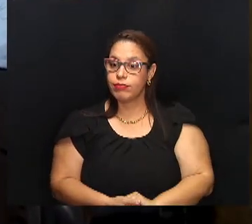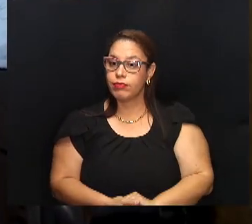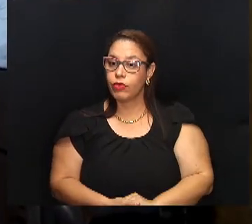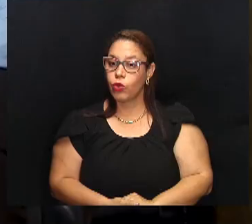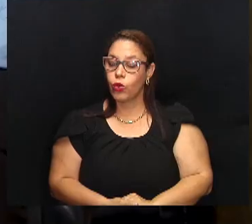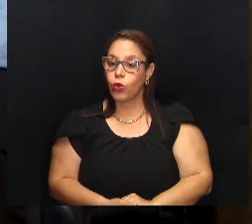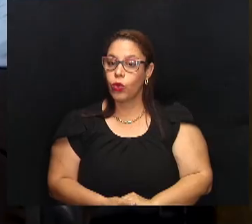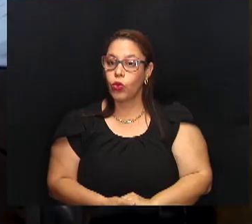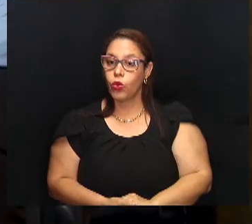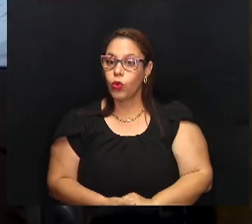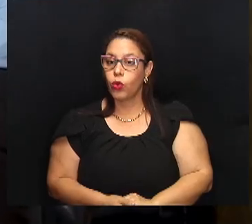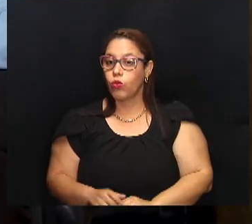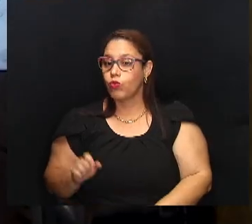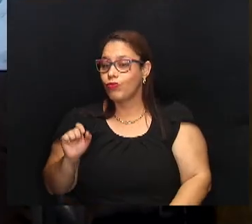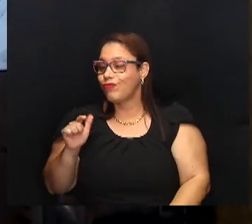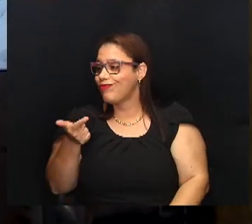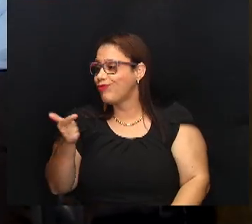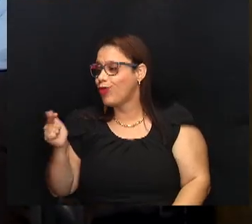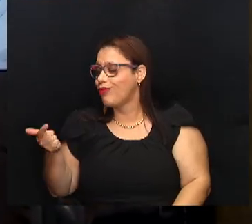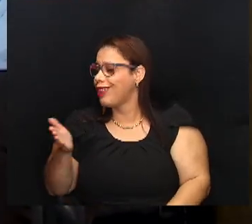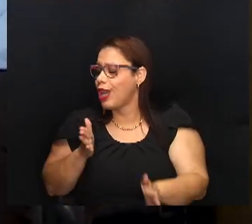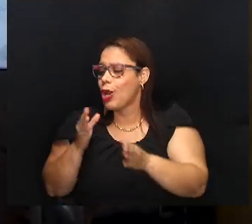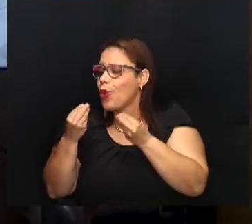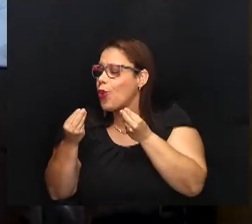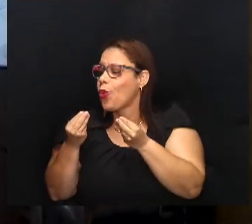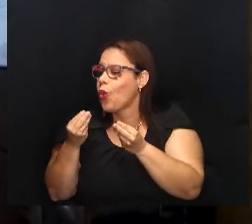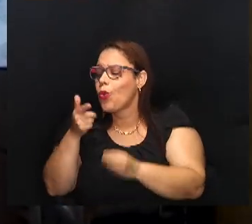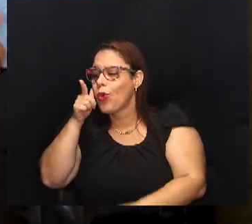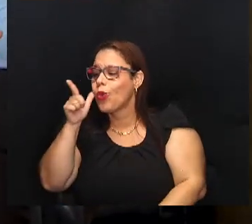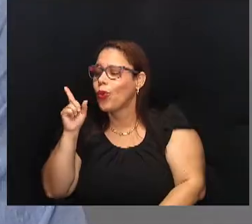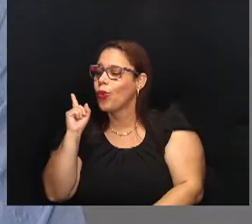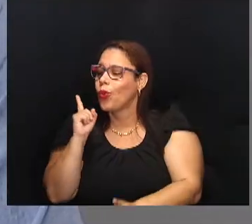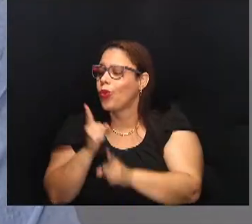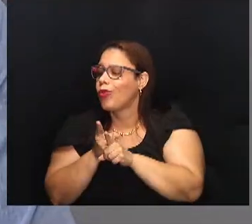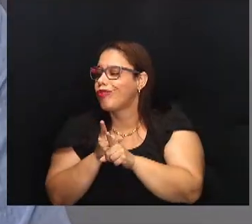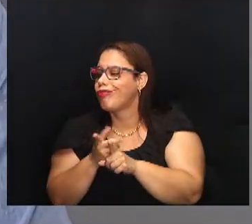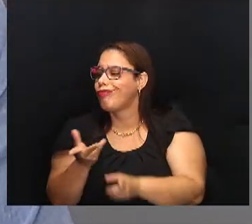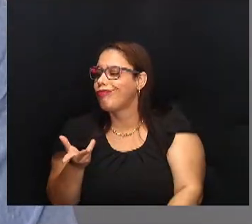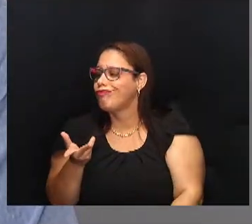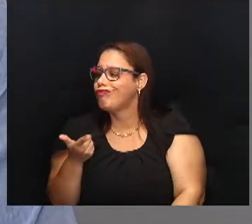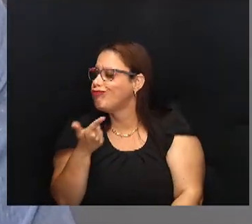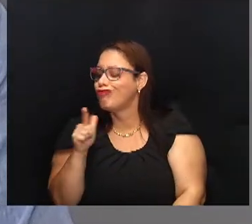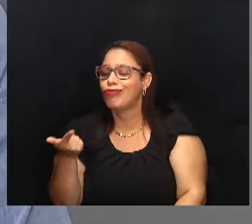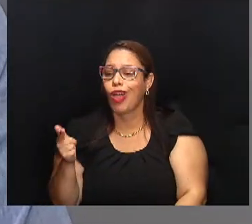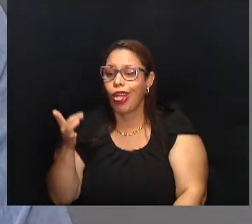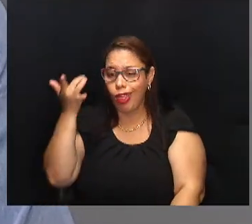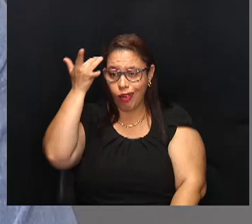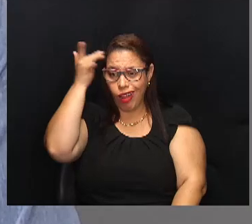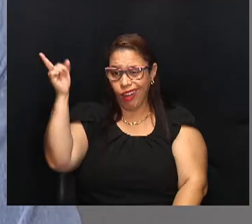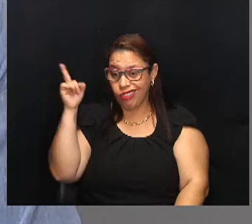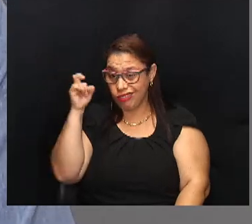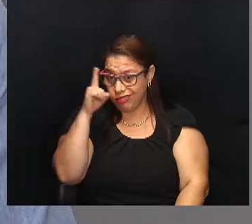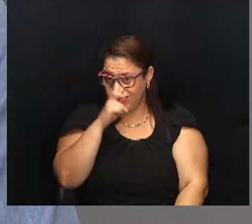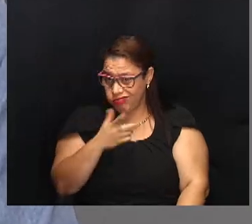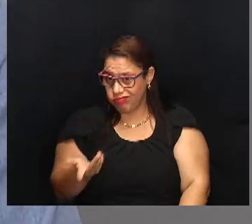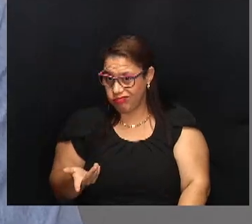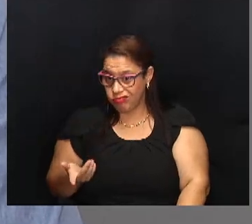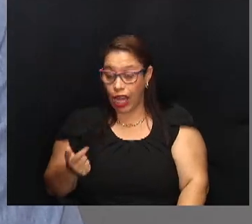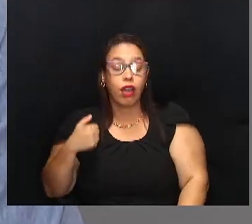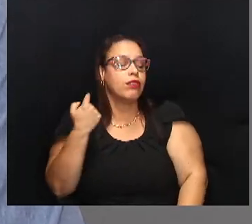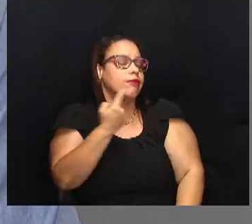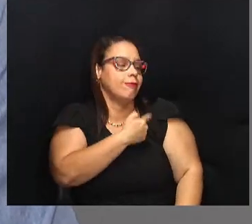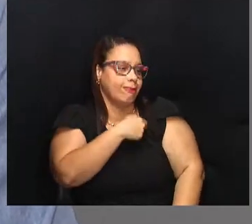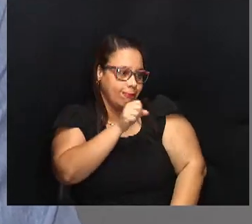em situações que muita gente não tem um acesso tão fácil, né, Vinícius? Exatamente. Eu acho que a gente